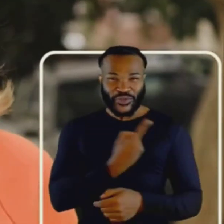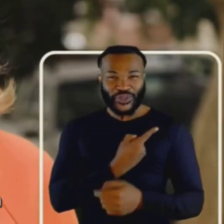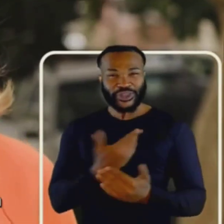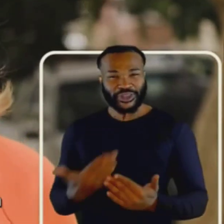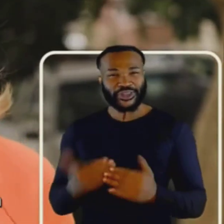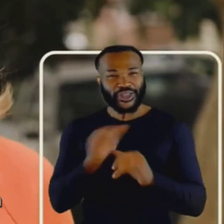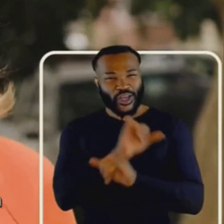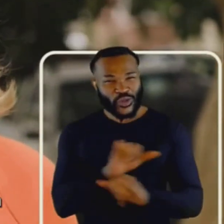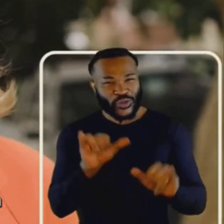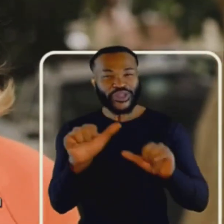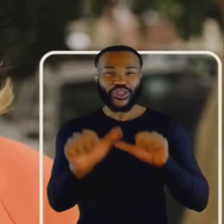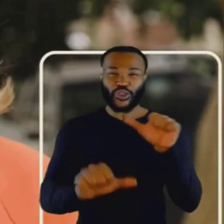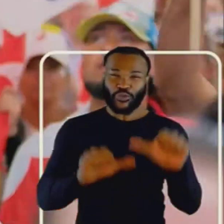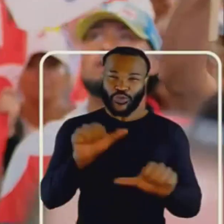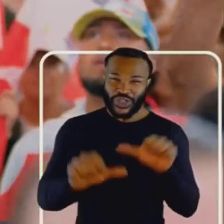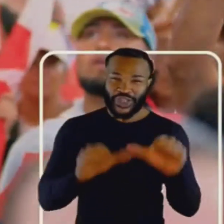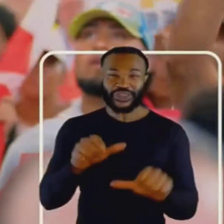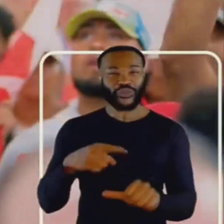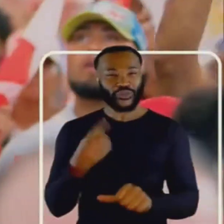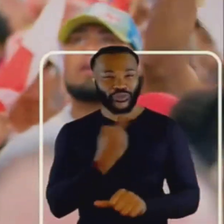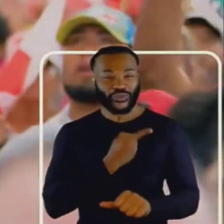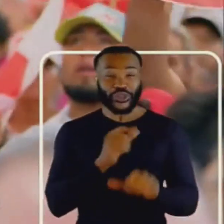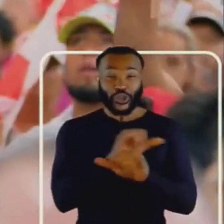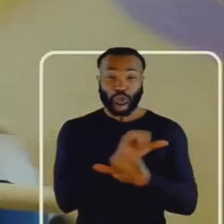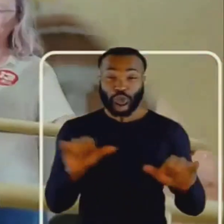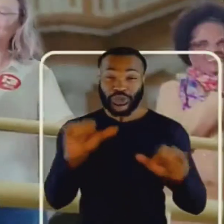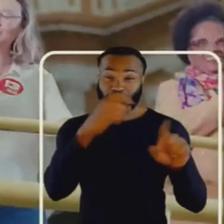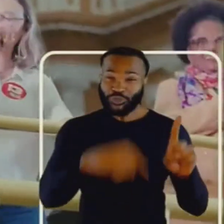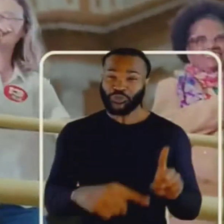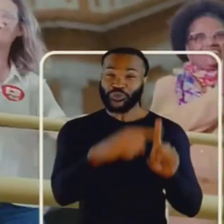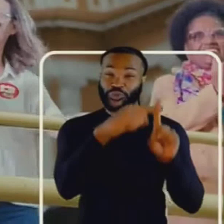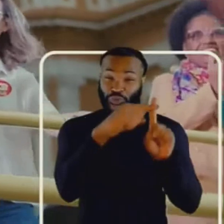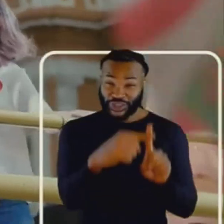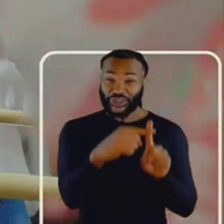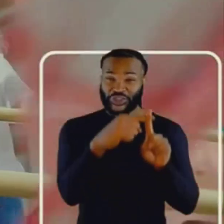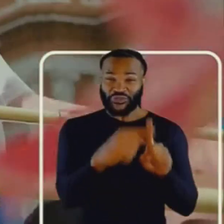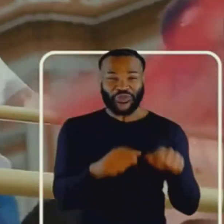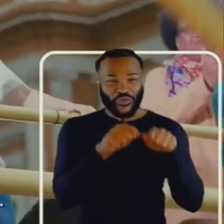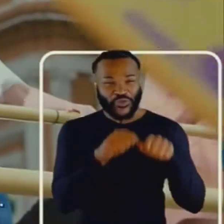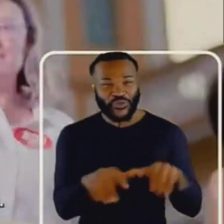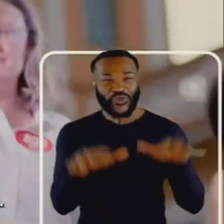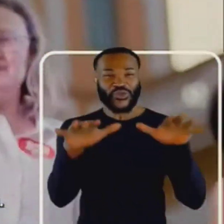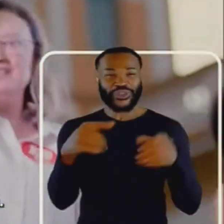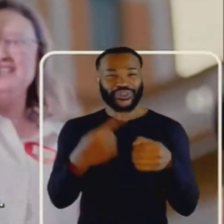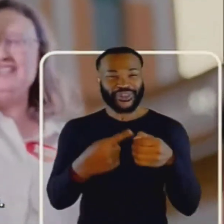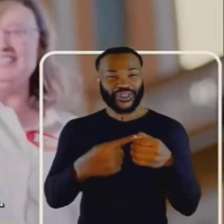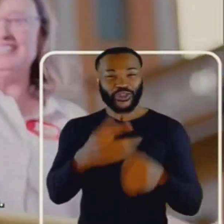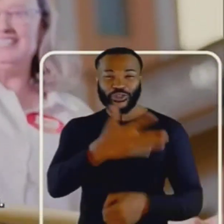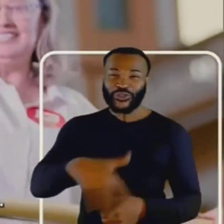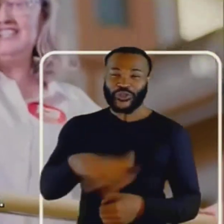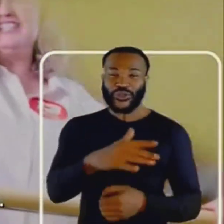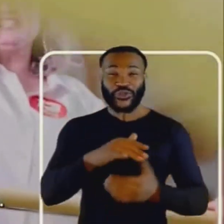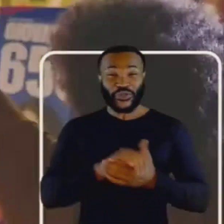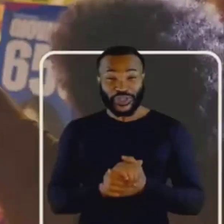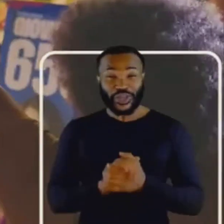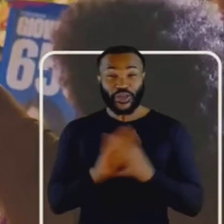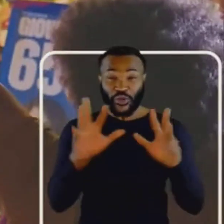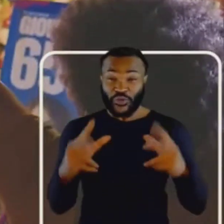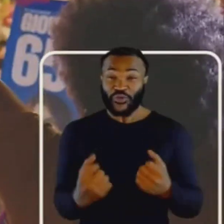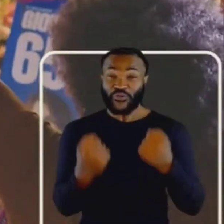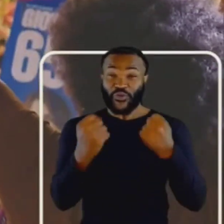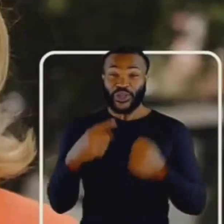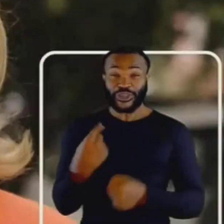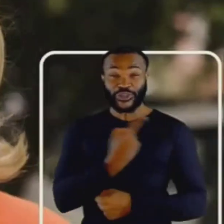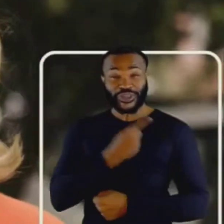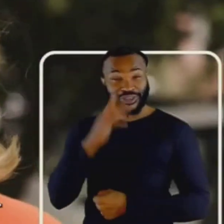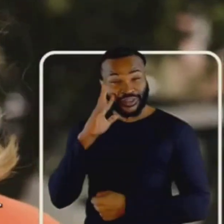semanas, levaremos a nossa mensagem de mudança, a nossa mensagem positiva para contagiar a cidade inteira. Nada